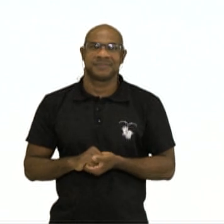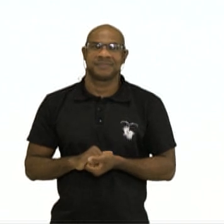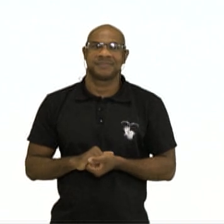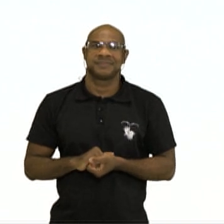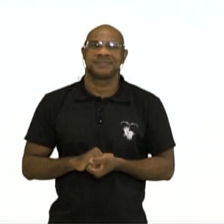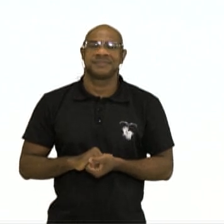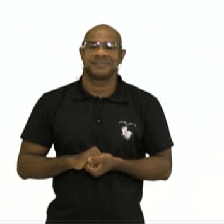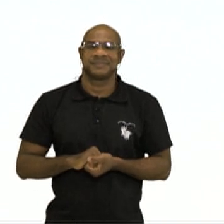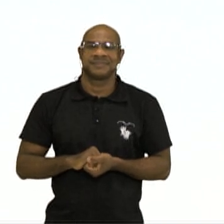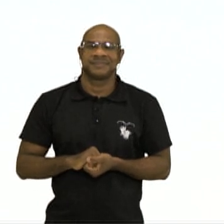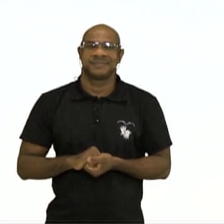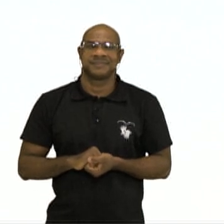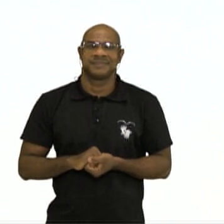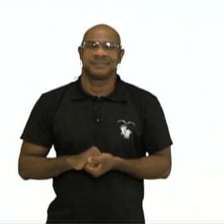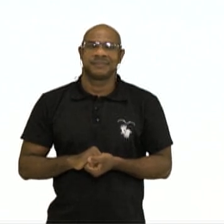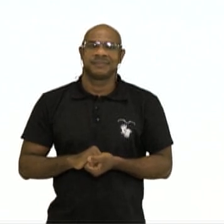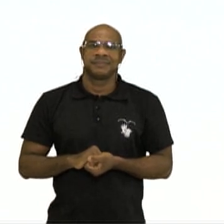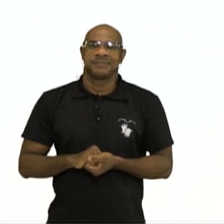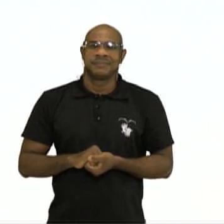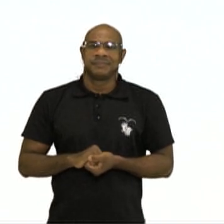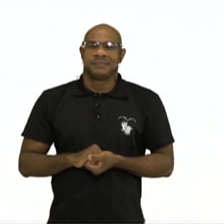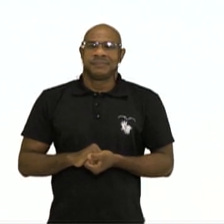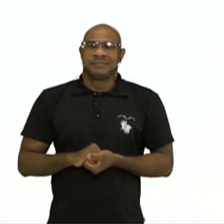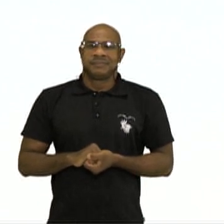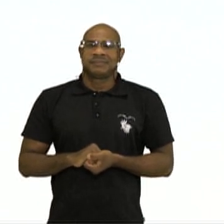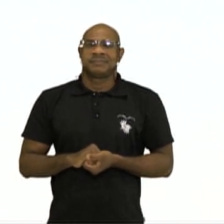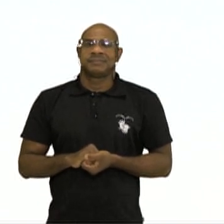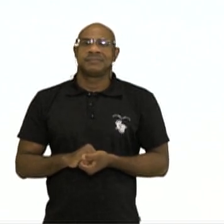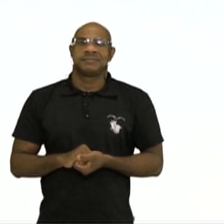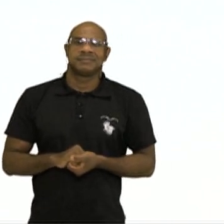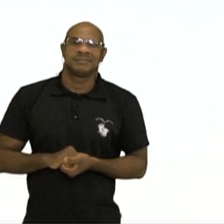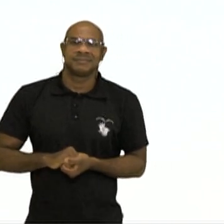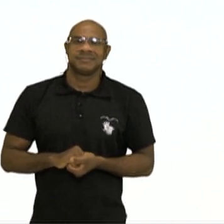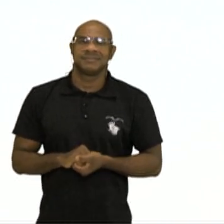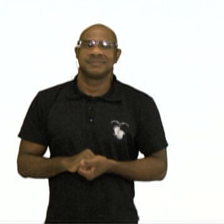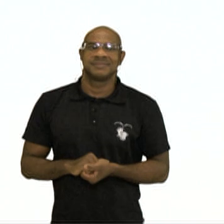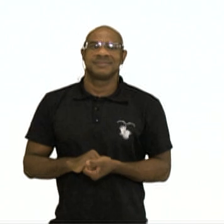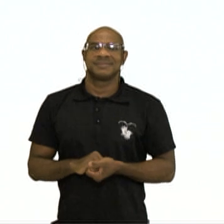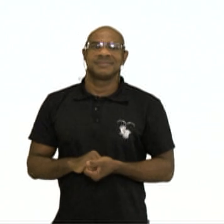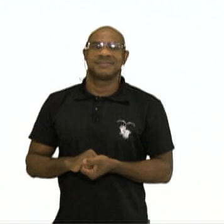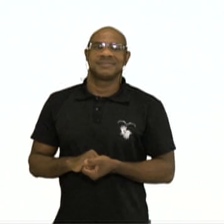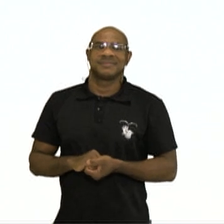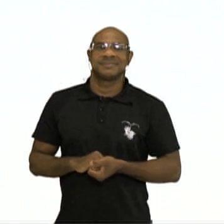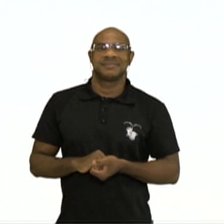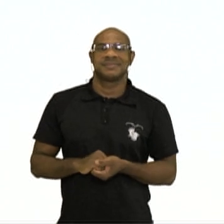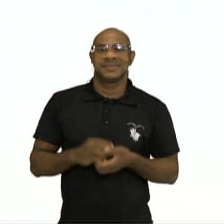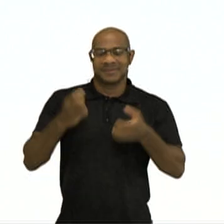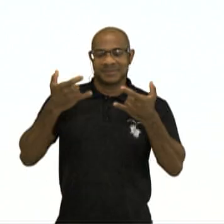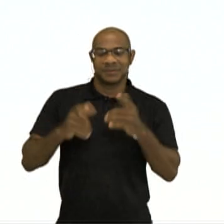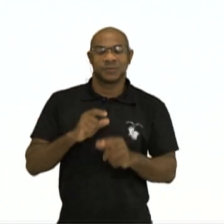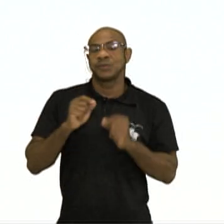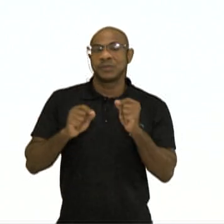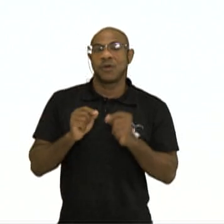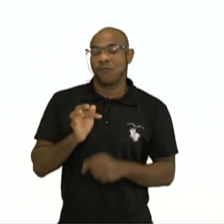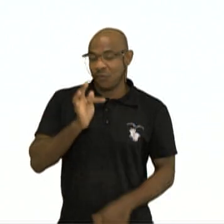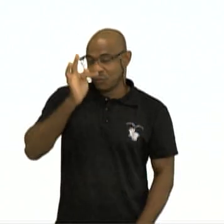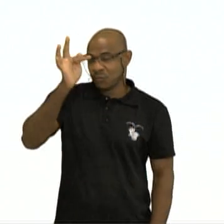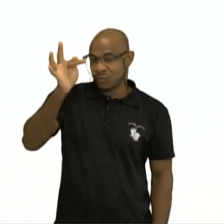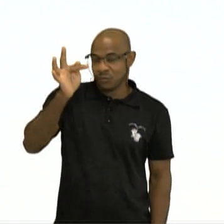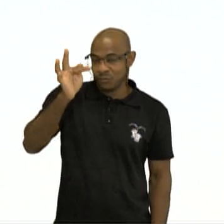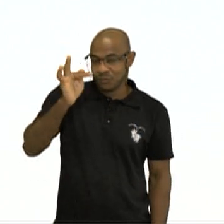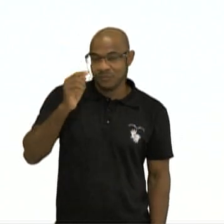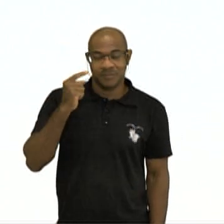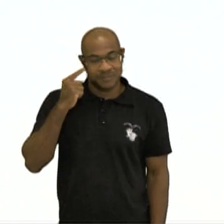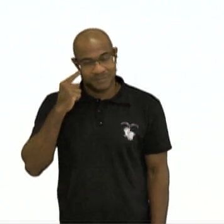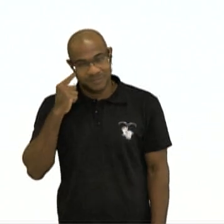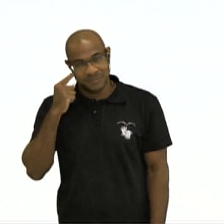see the future and it's going to be wonderful. Ele está falando sobre o futuro, né? Será? Ou outro